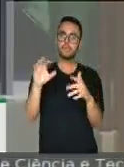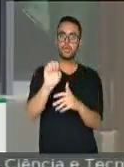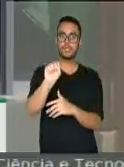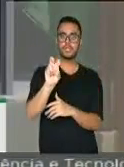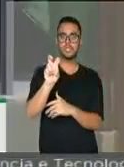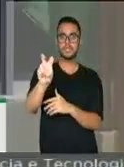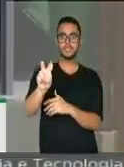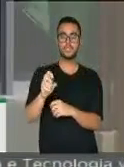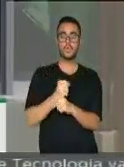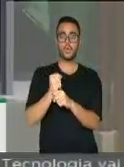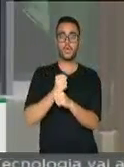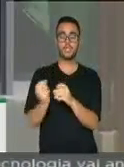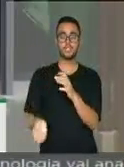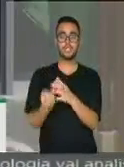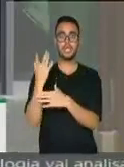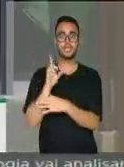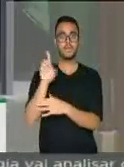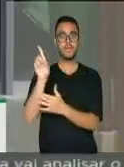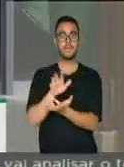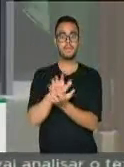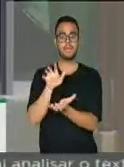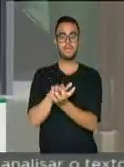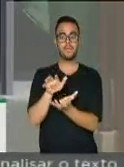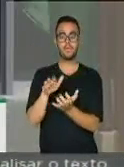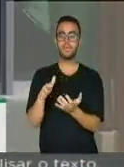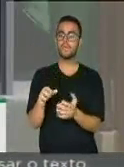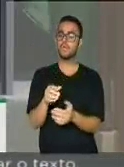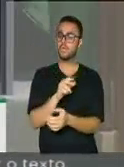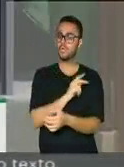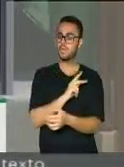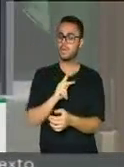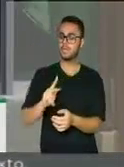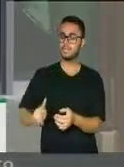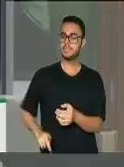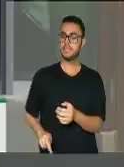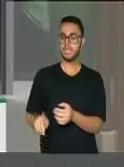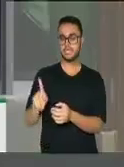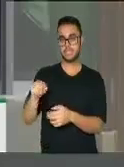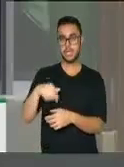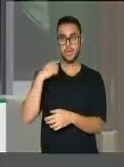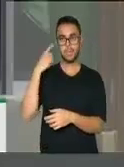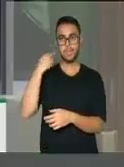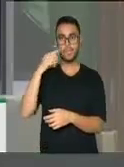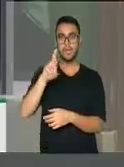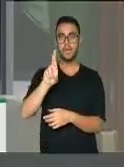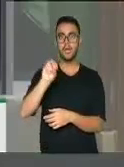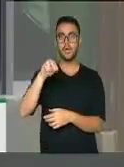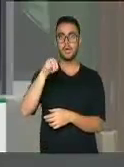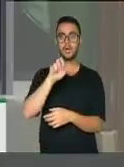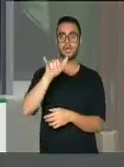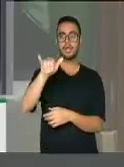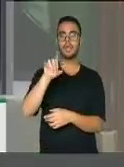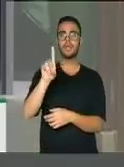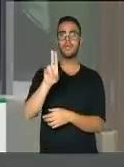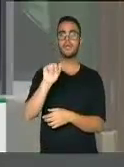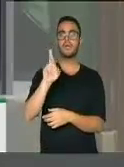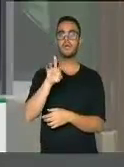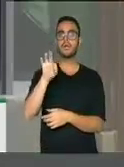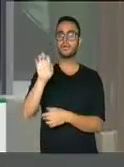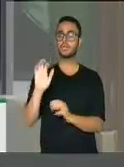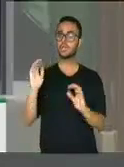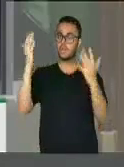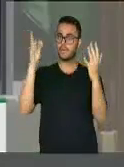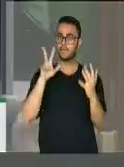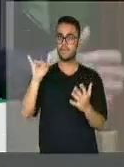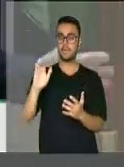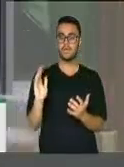anos de fundação em Pernambuco, sob a presidência do advogado Rony Duarte. O evento será na